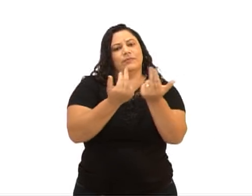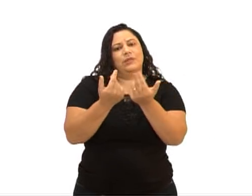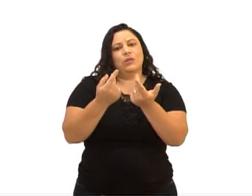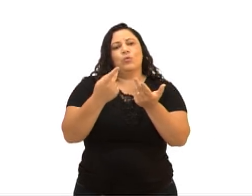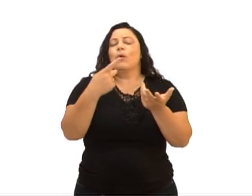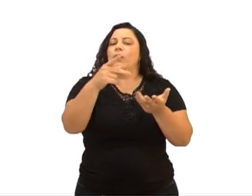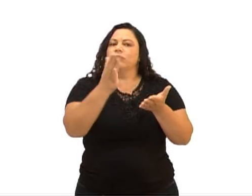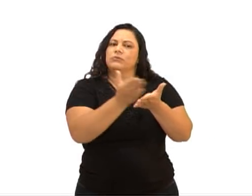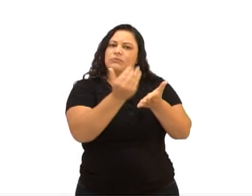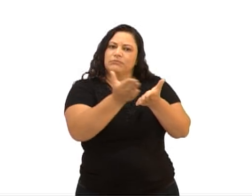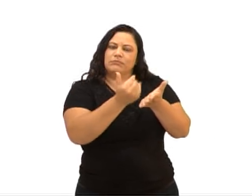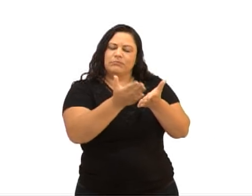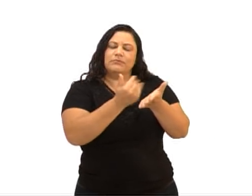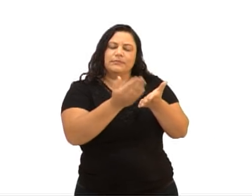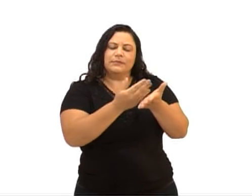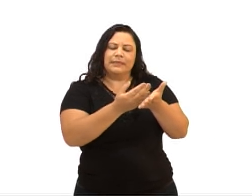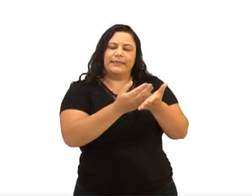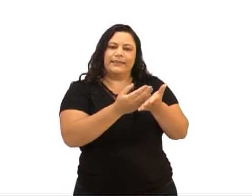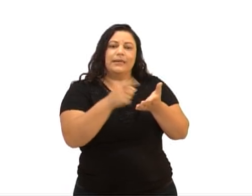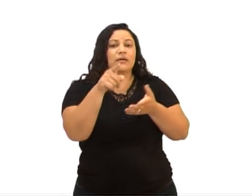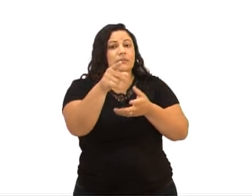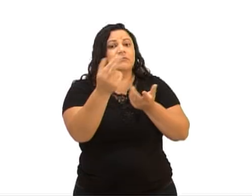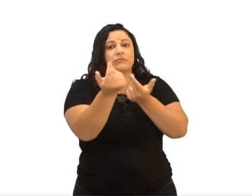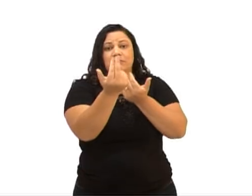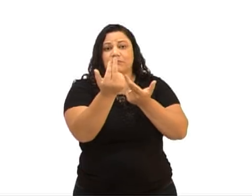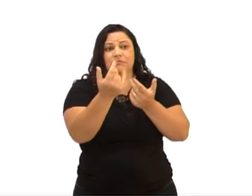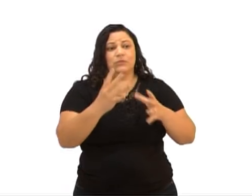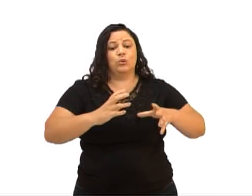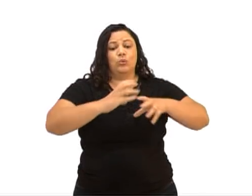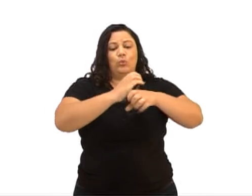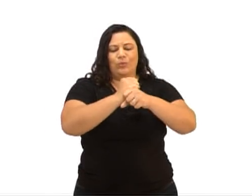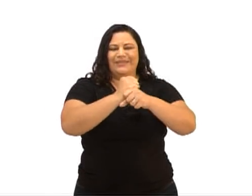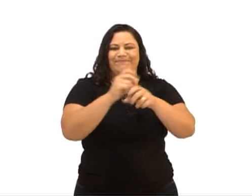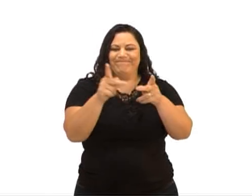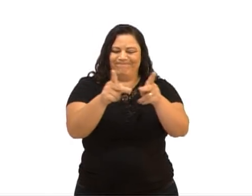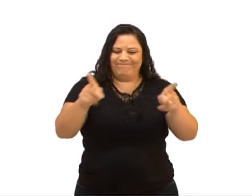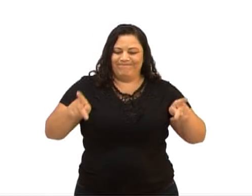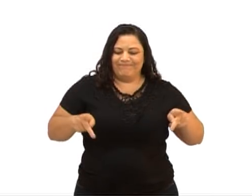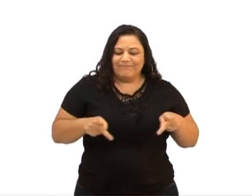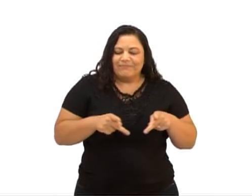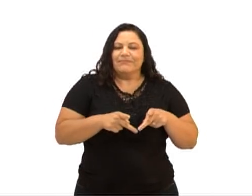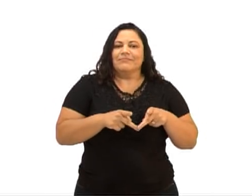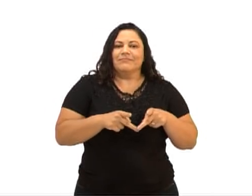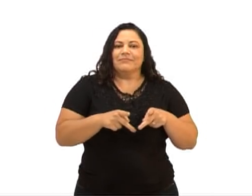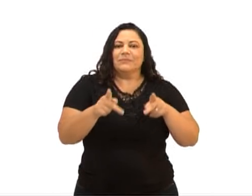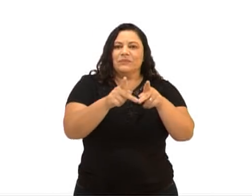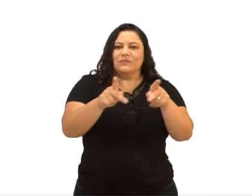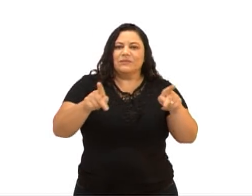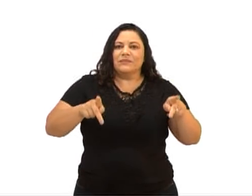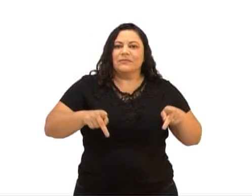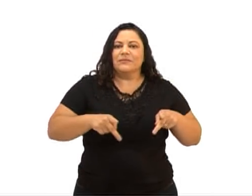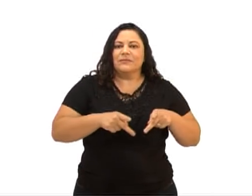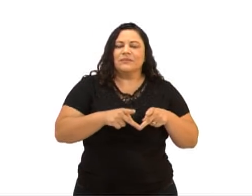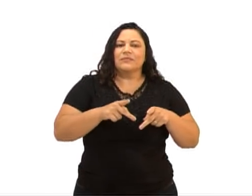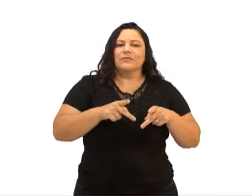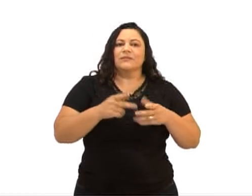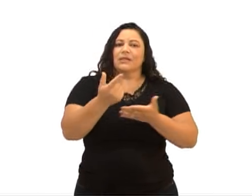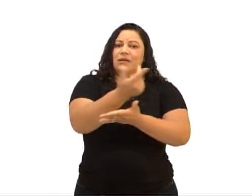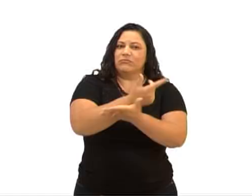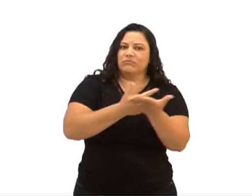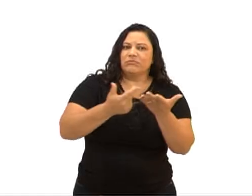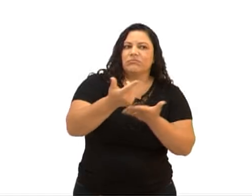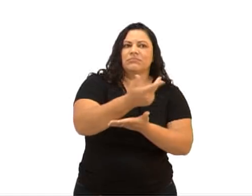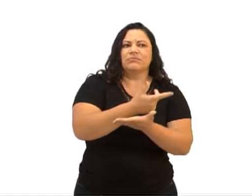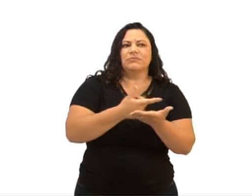nossas inclinações angulares, né? Dos jogos, das séries, dos filmes e dos desenhos. A professora desenhou para vocês verificarem aqui, ó, até ficou um